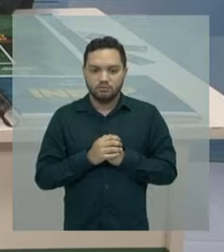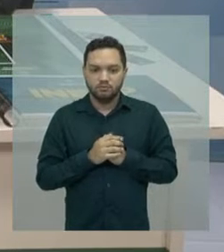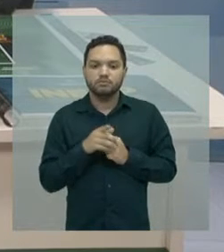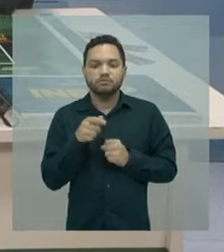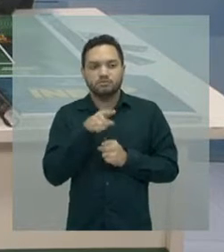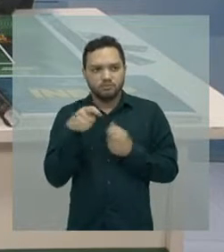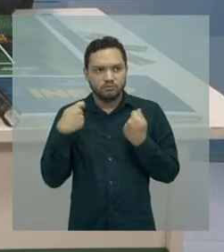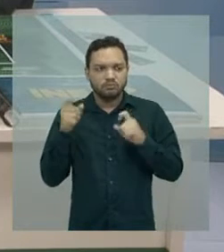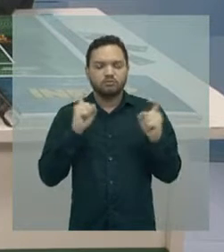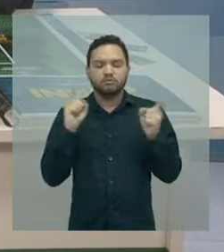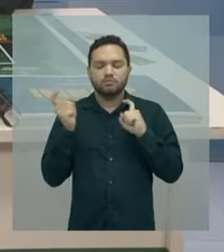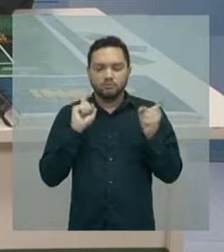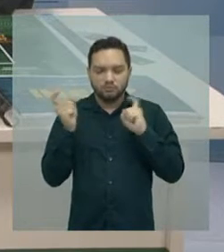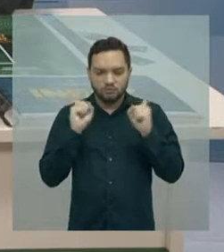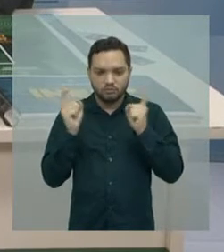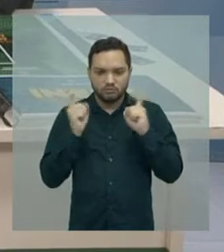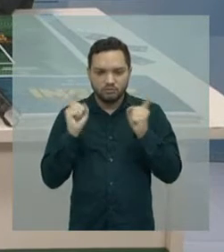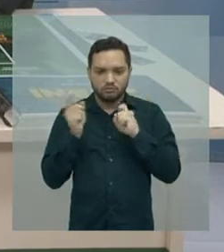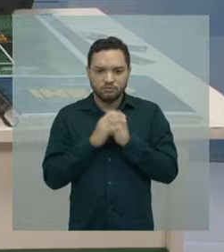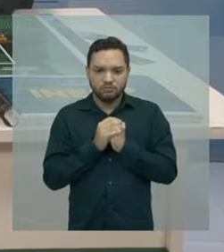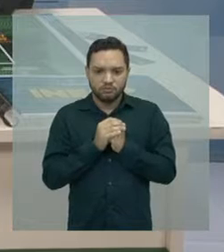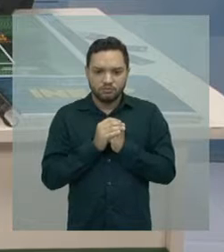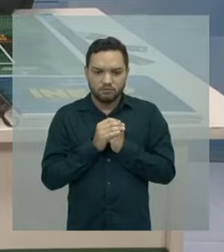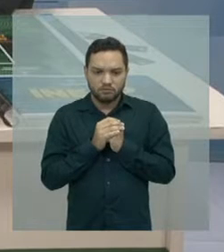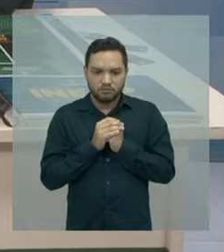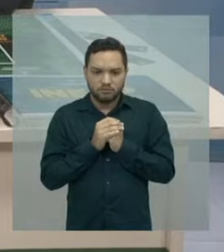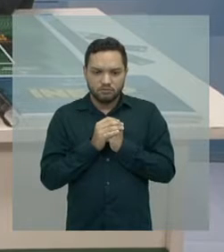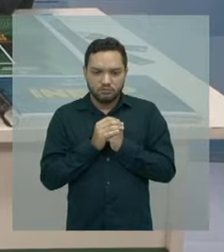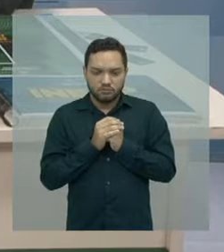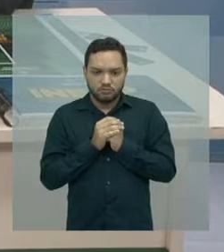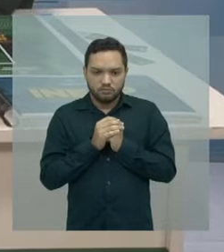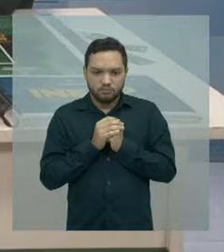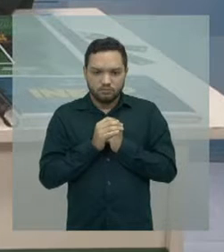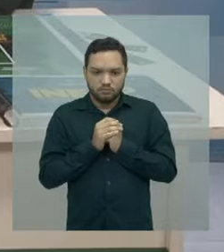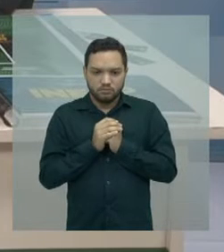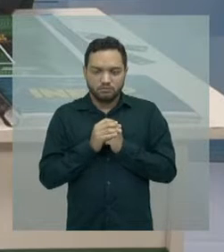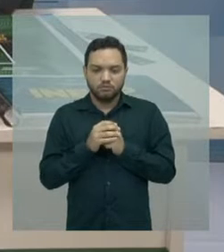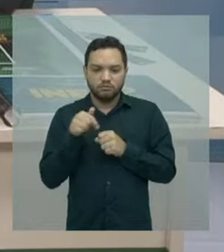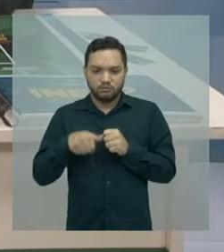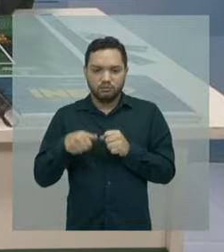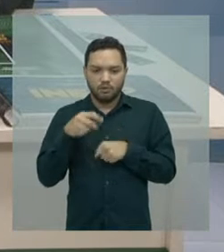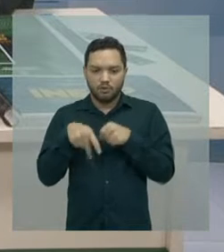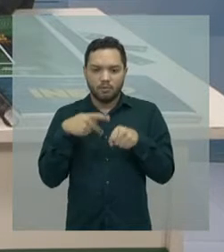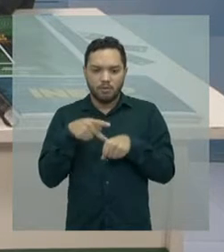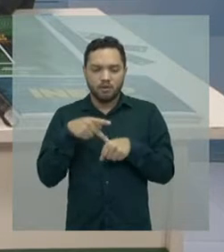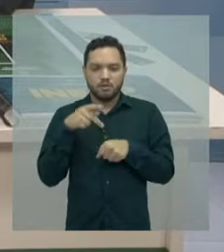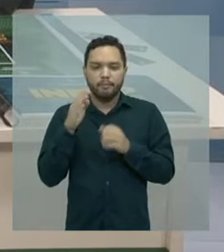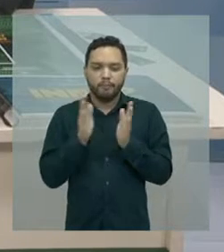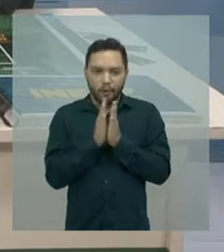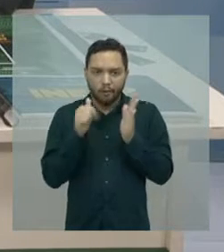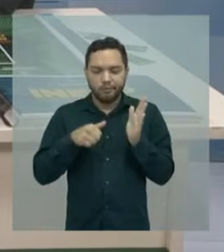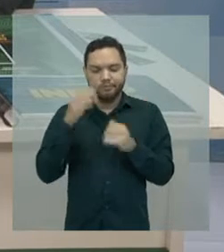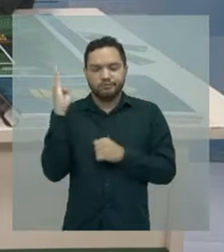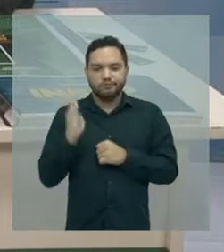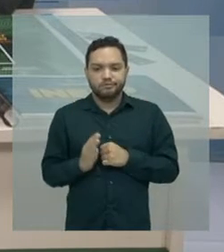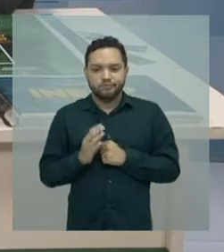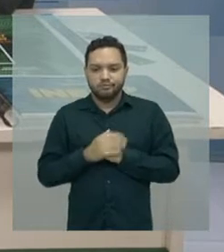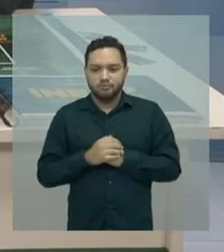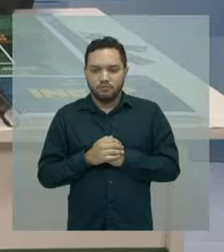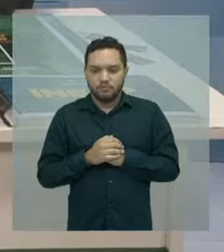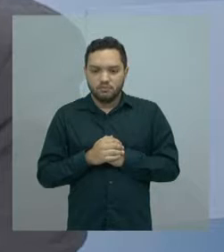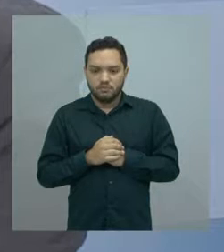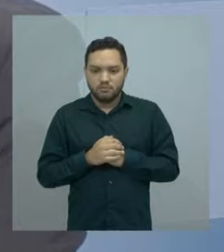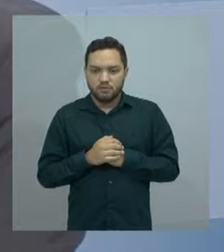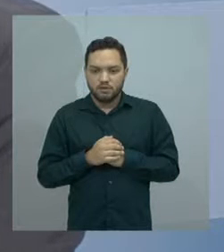ser feita dentro do que você disse. Menos Estado, onde num país pobre como o nosso, né? Eu penso que menos Estado em